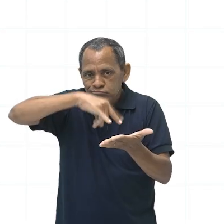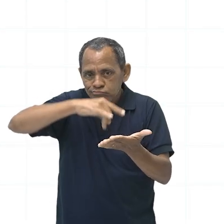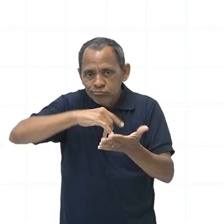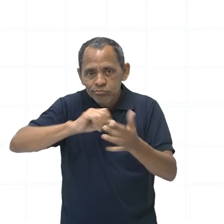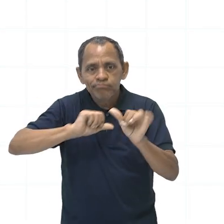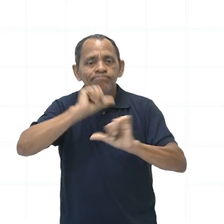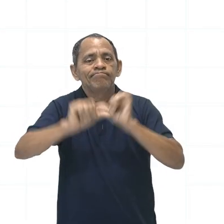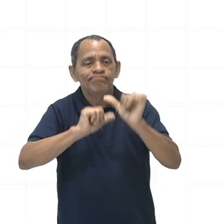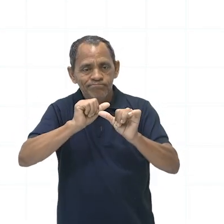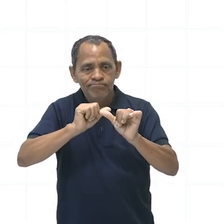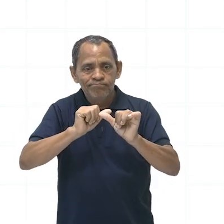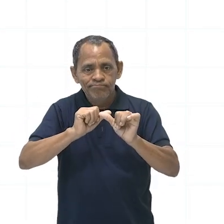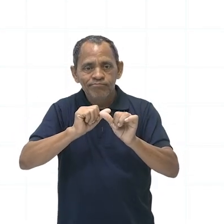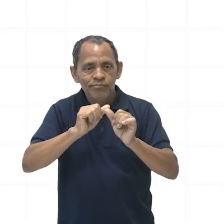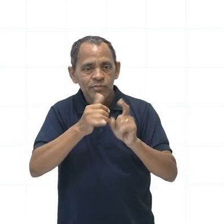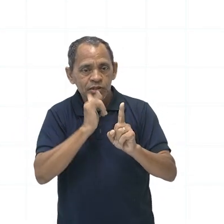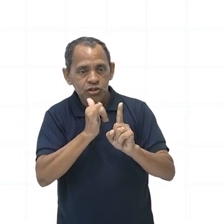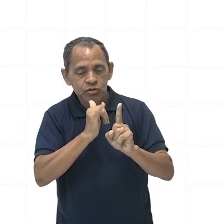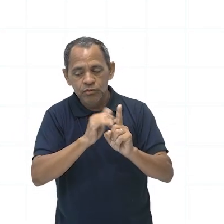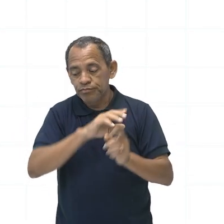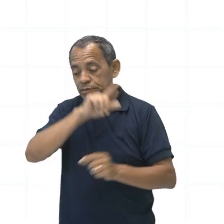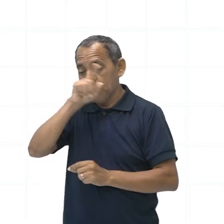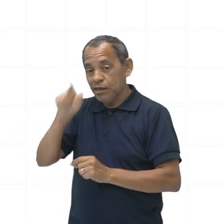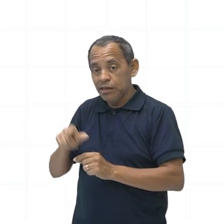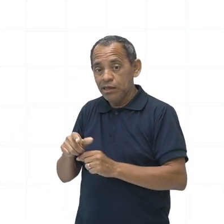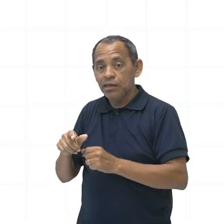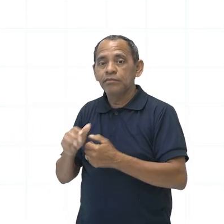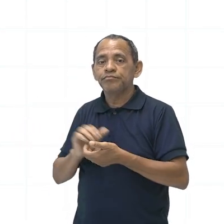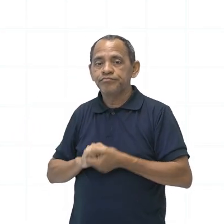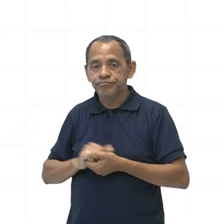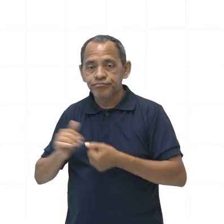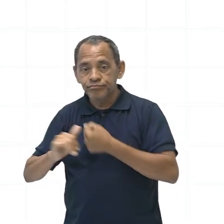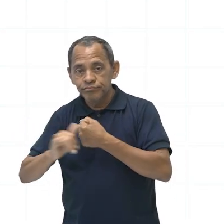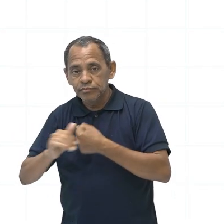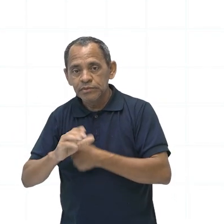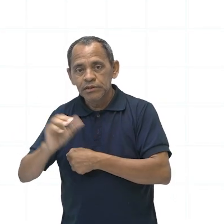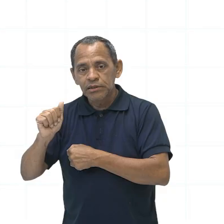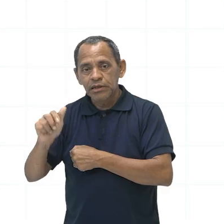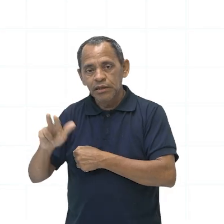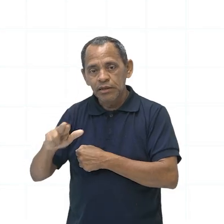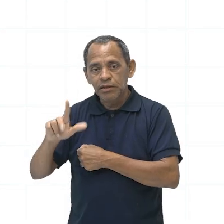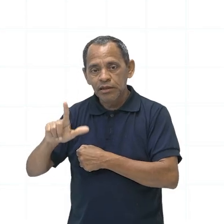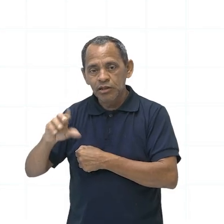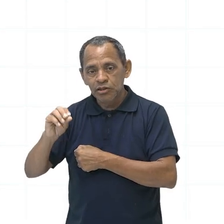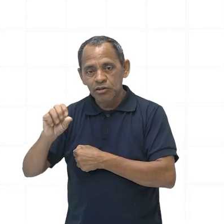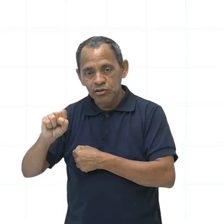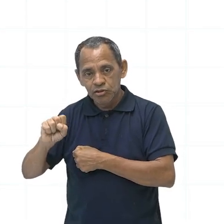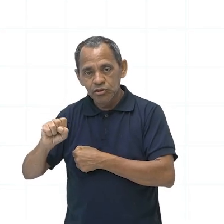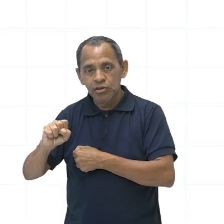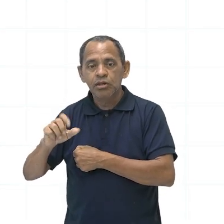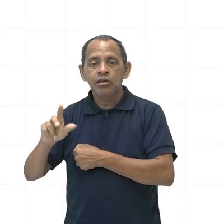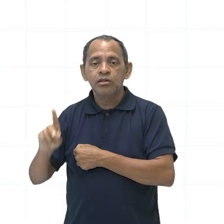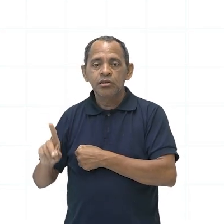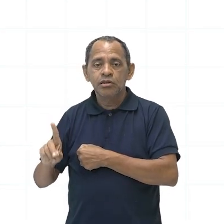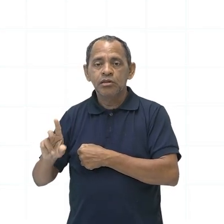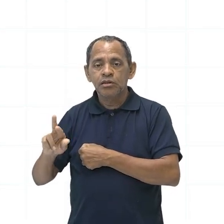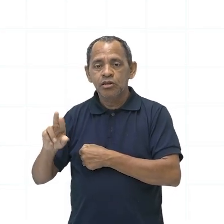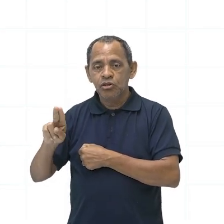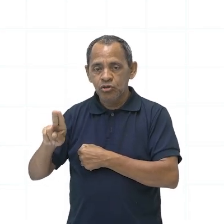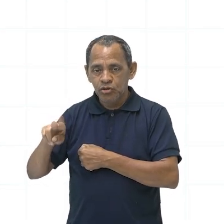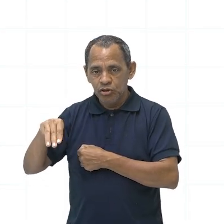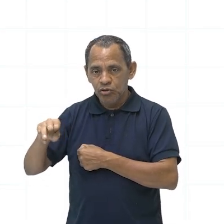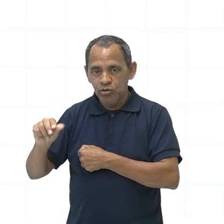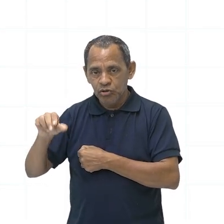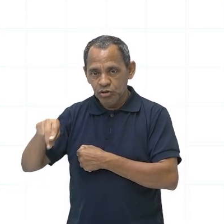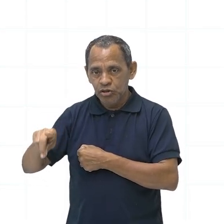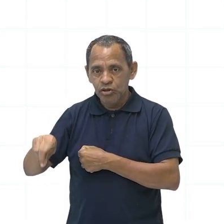em narrativa. Já da segunda crônica é Carlos Drummond de Andrade, que é muito reconhecido por seus poemas, mas é um escritor